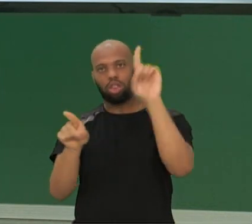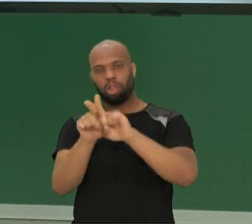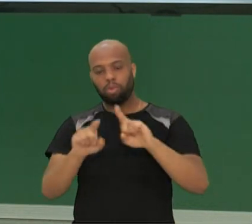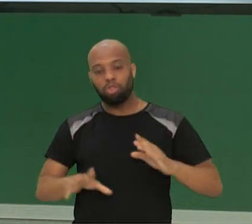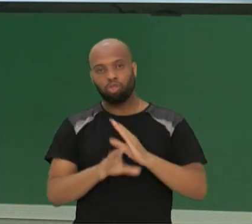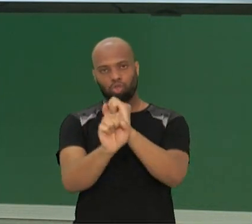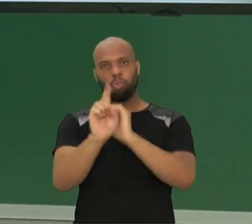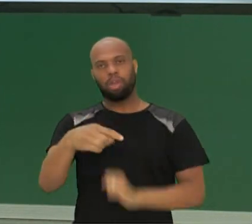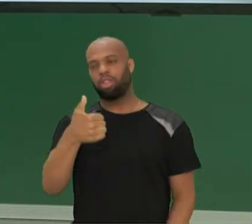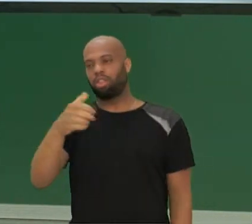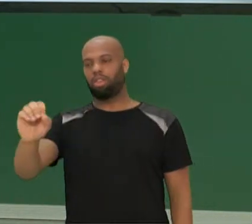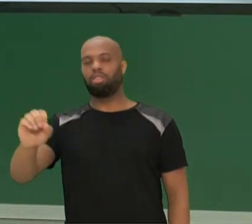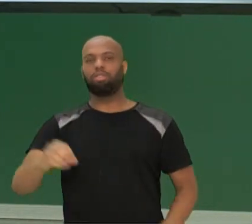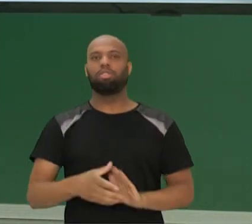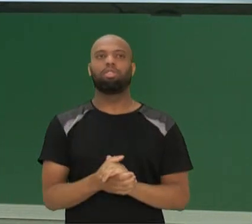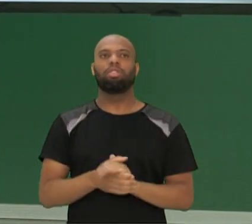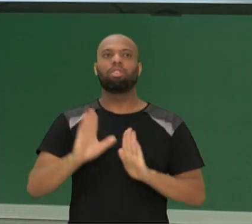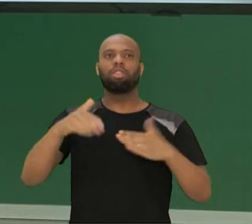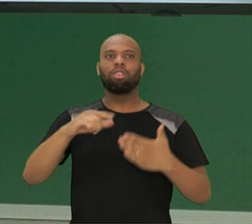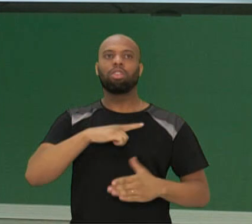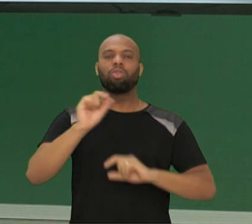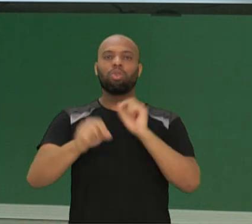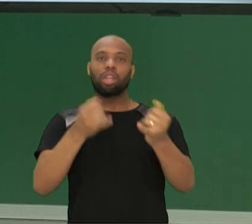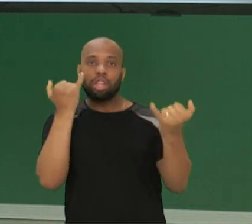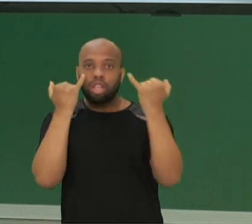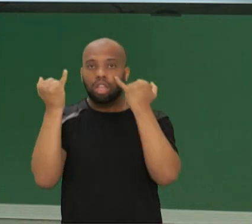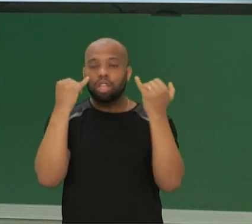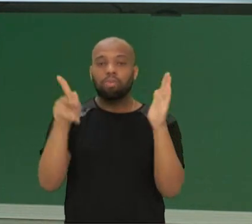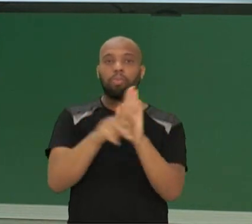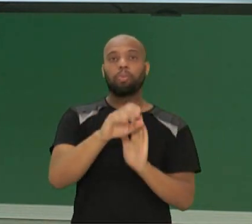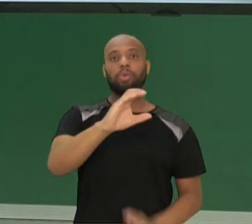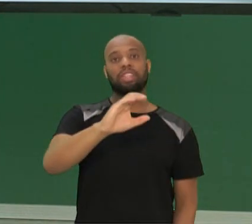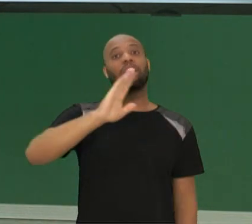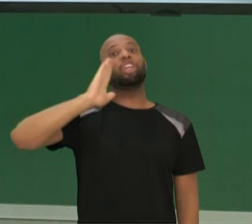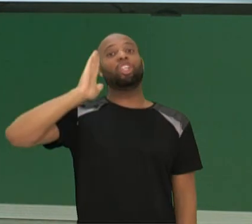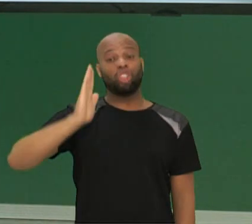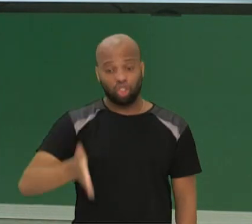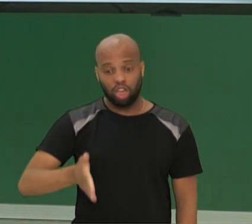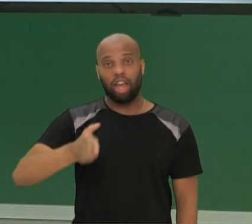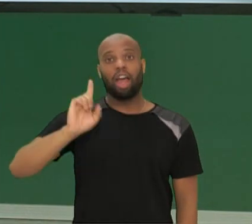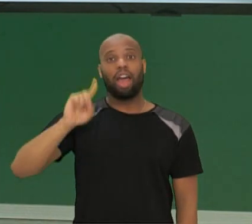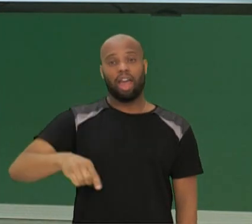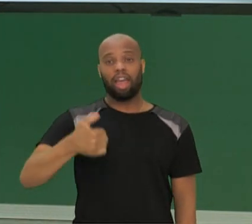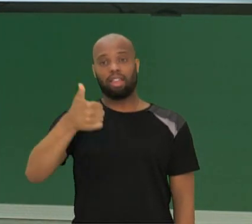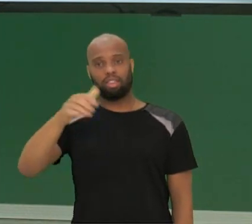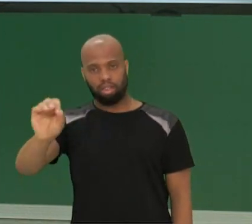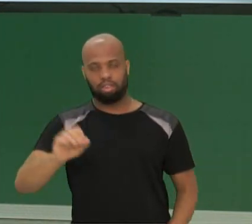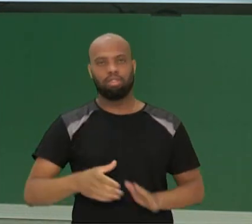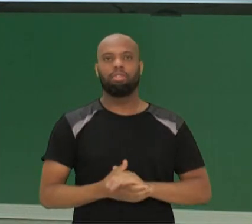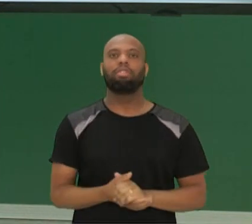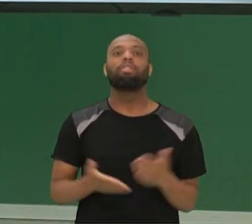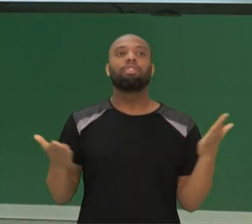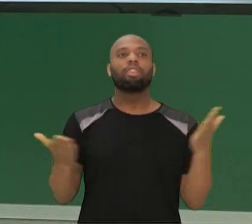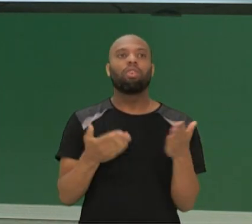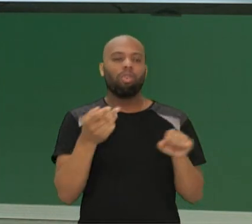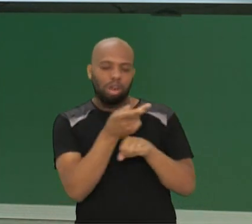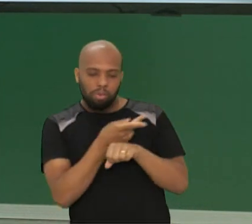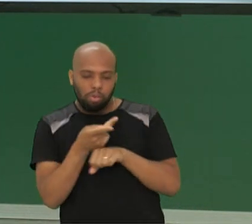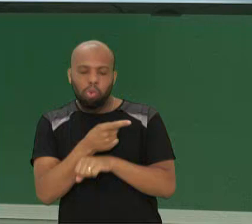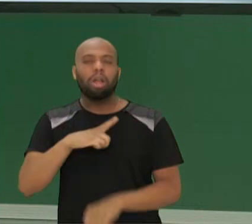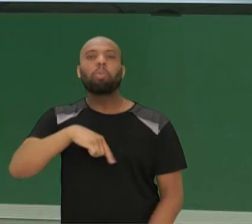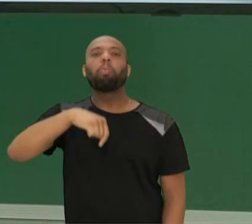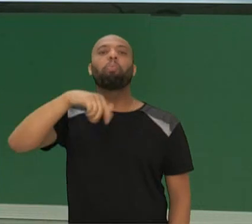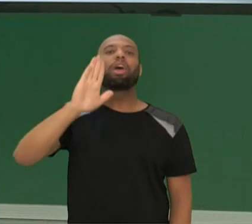10 unidades. Quer dizer que, então, eu já tenho informação do C. Beleza? Aí, vamos procurar o que mais temos aqui.